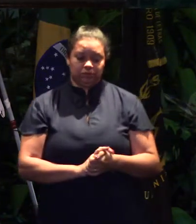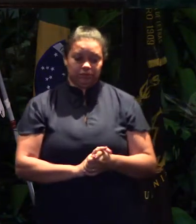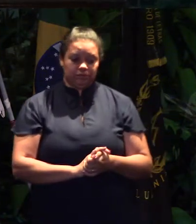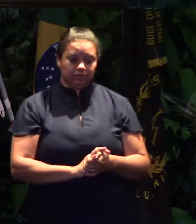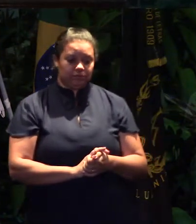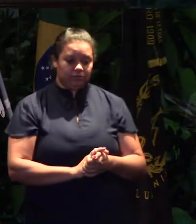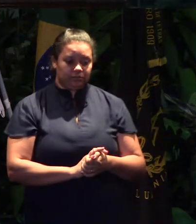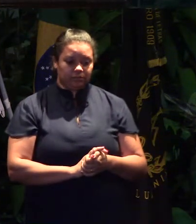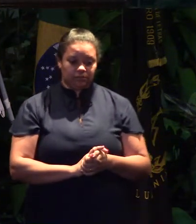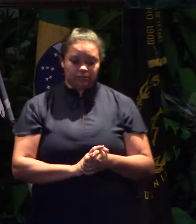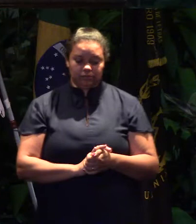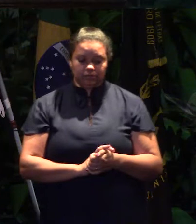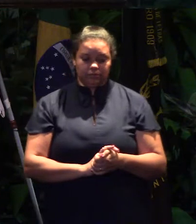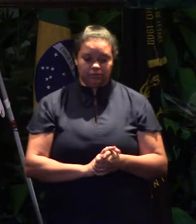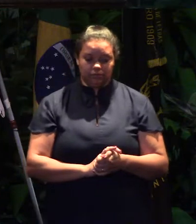seguinte,